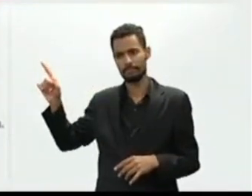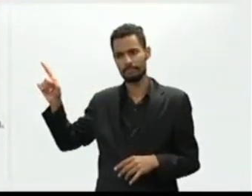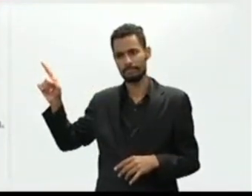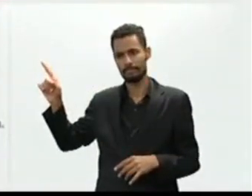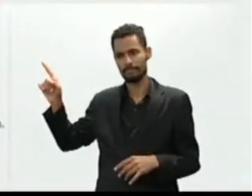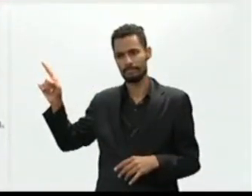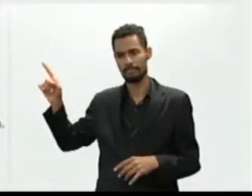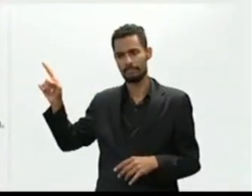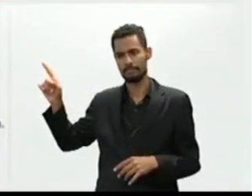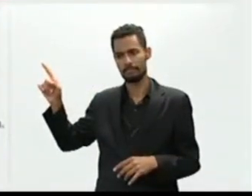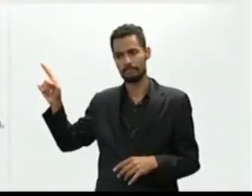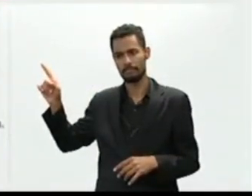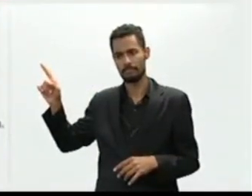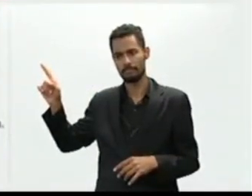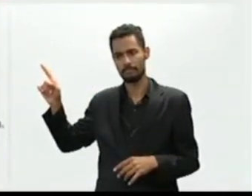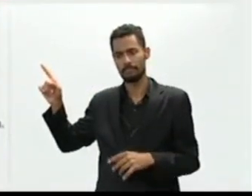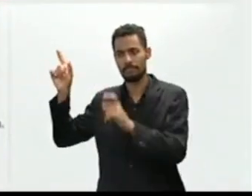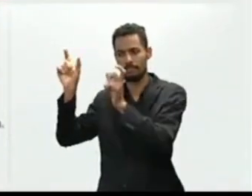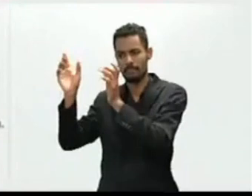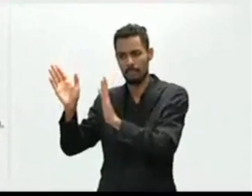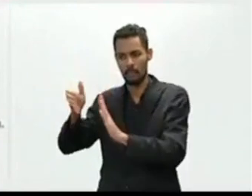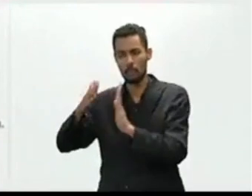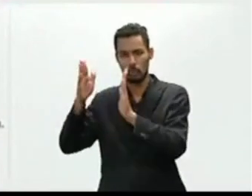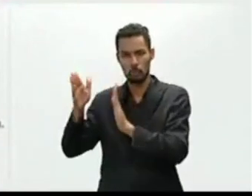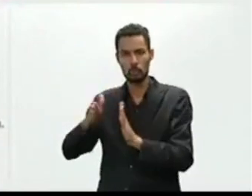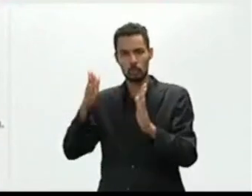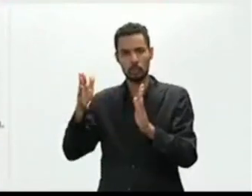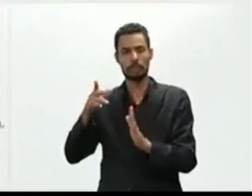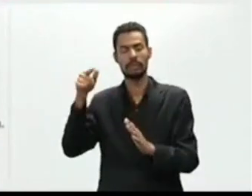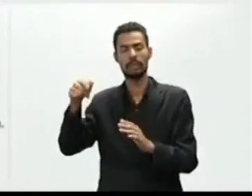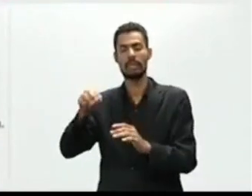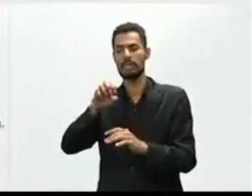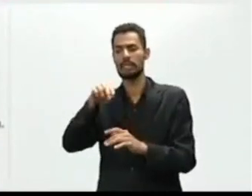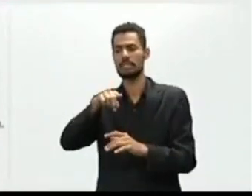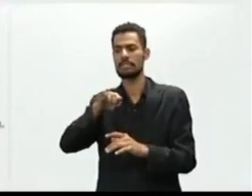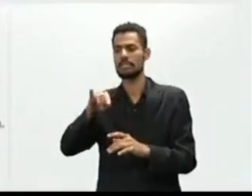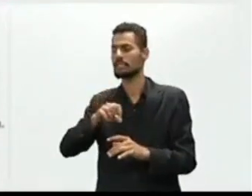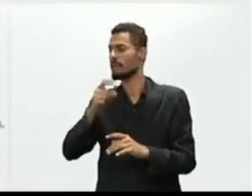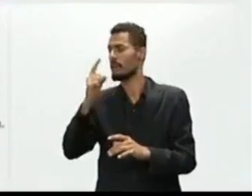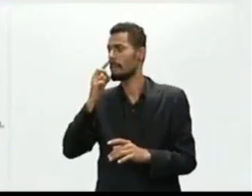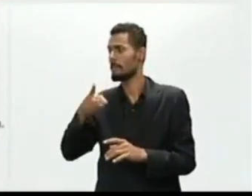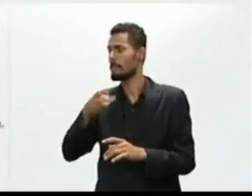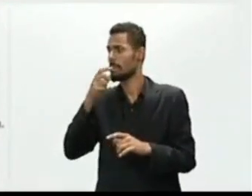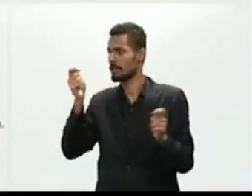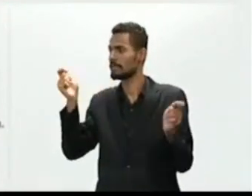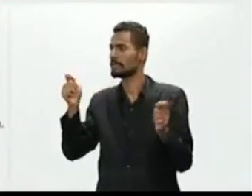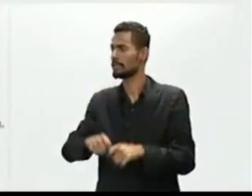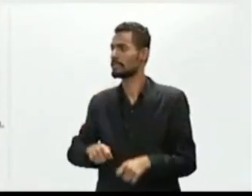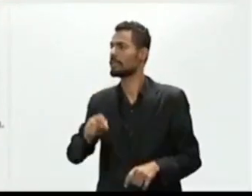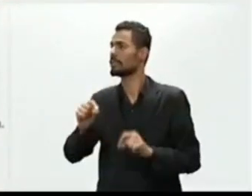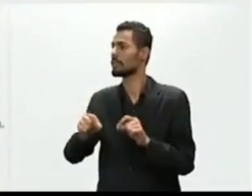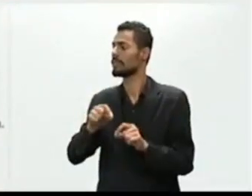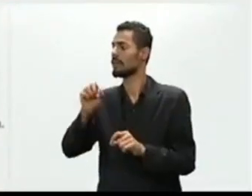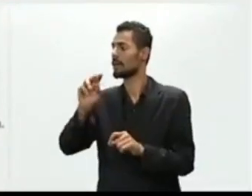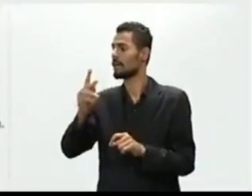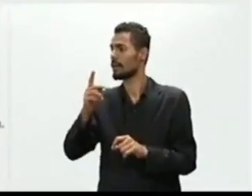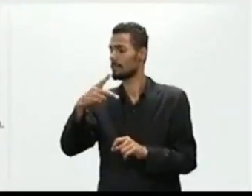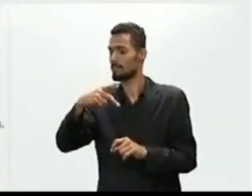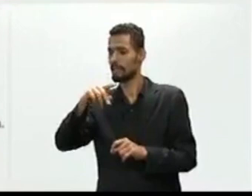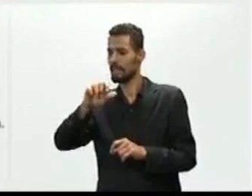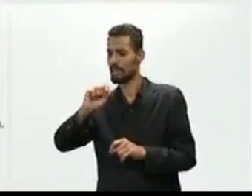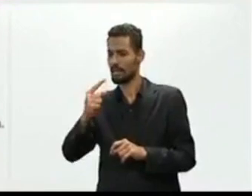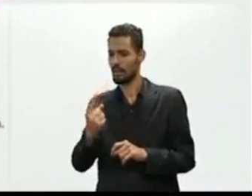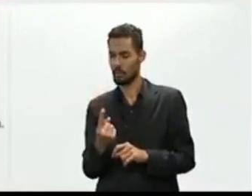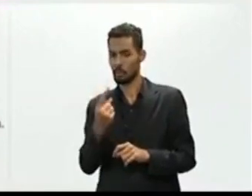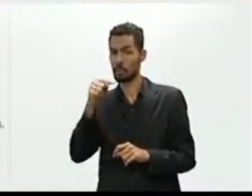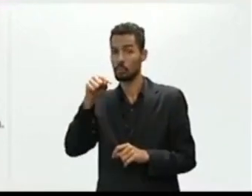como se diz? Aqui estão as sequências que essas enzimas vão identificar. Então, essa enzima HPA1,